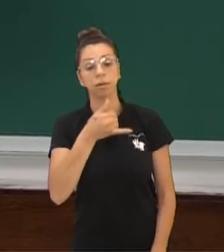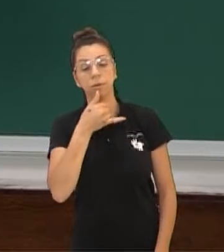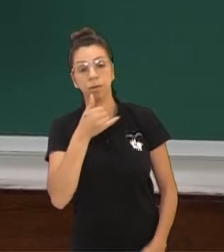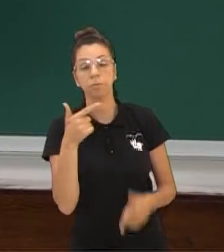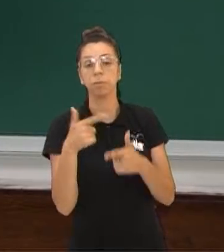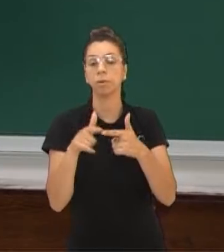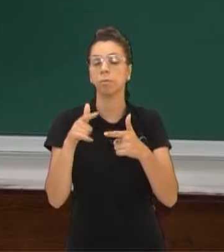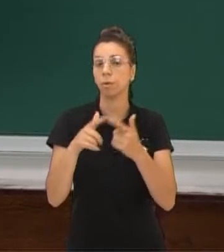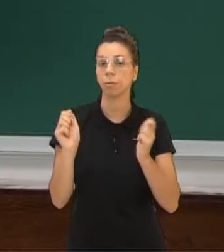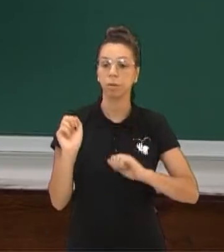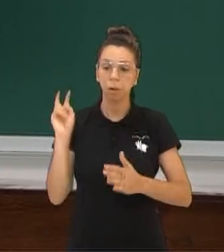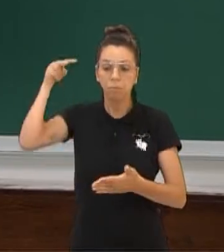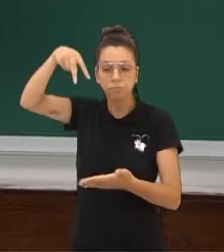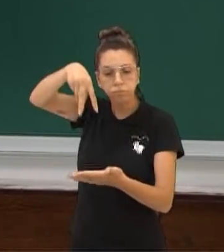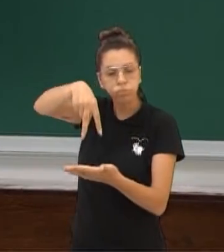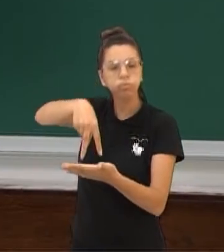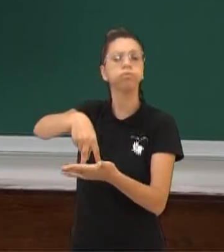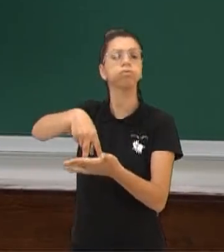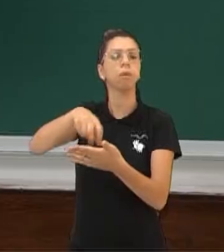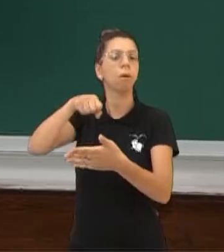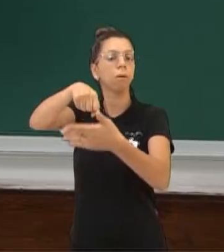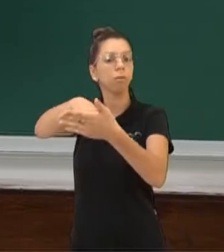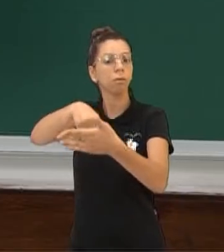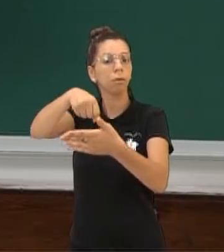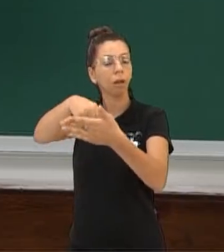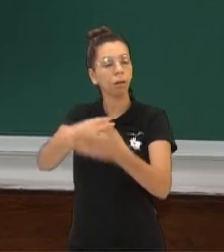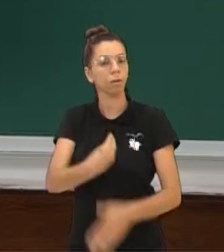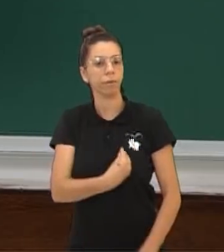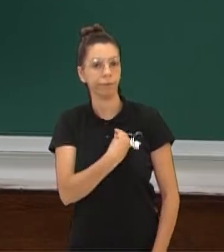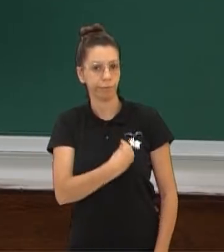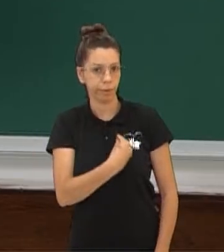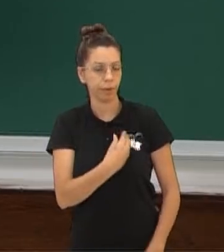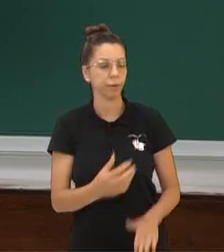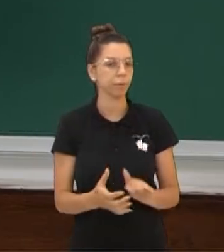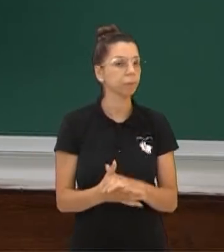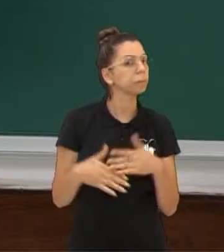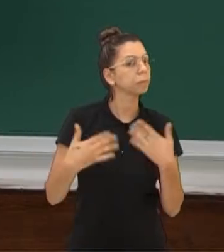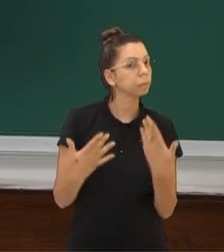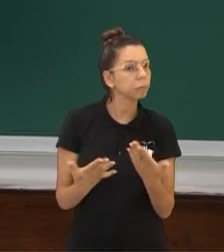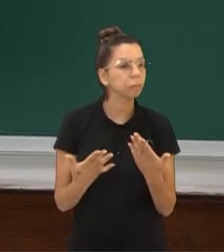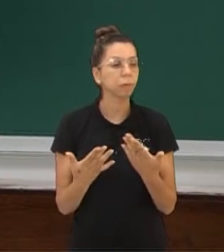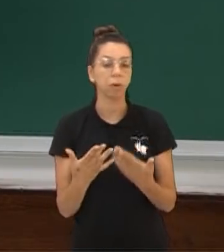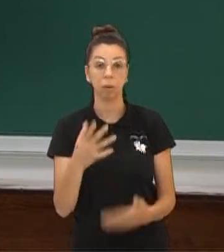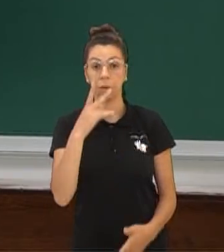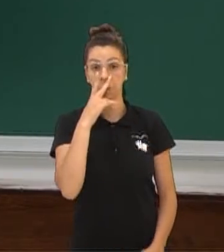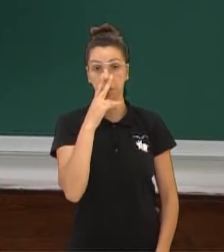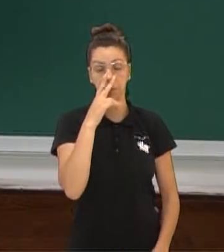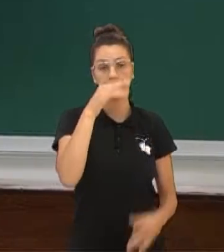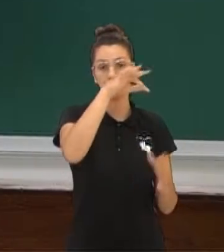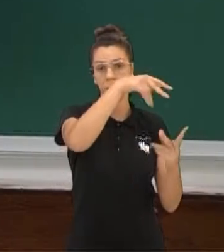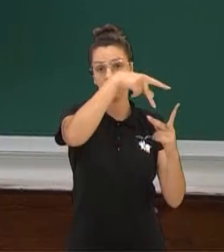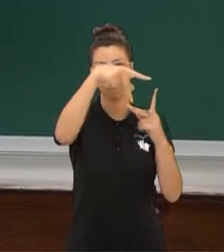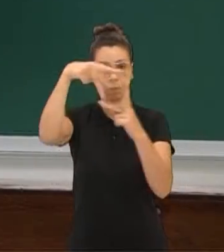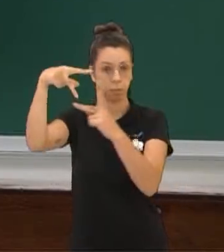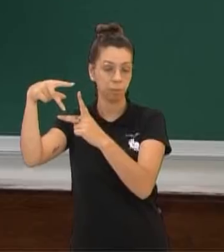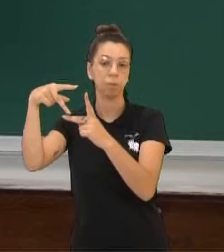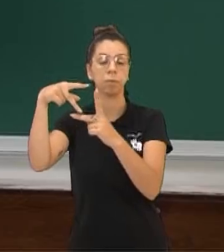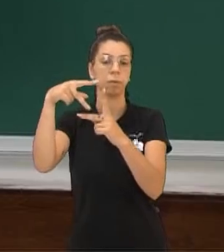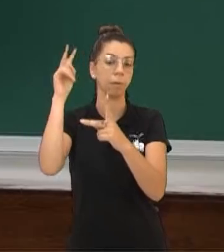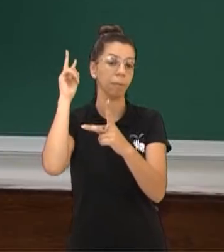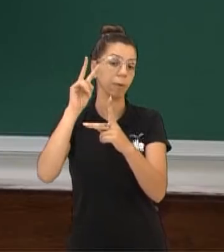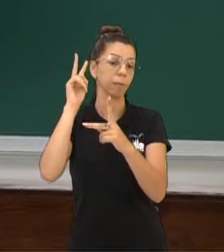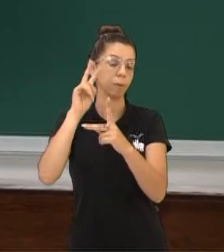devemos encarar a vida da melhor forma possível. O que vocês acham? Essa história que está contando ali, né,